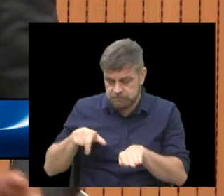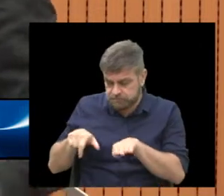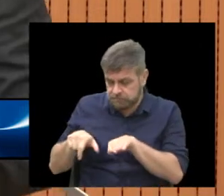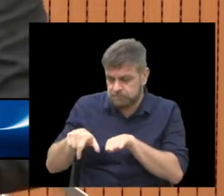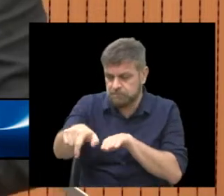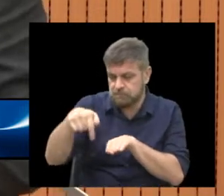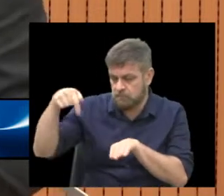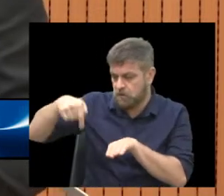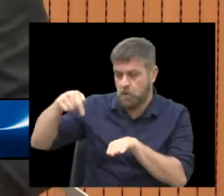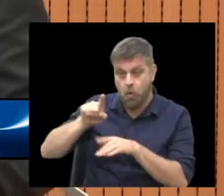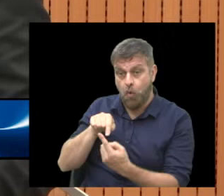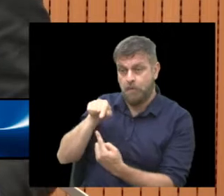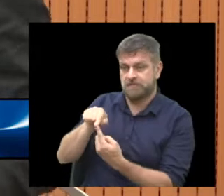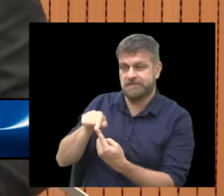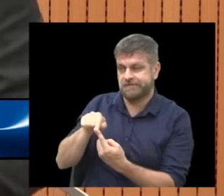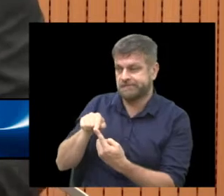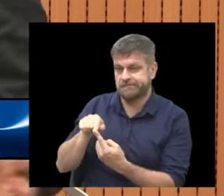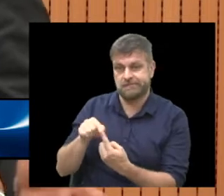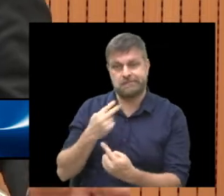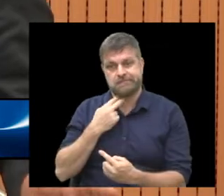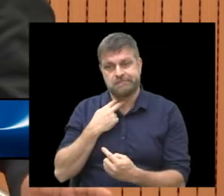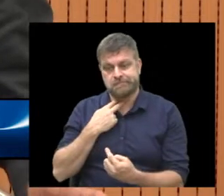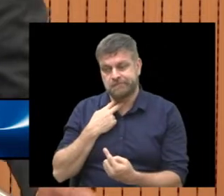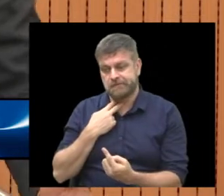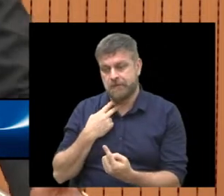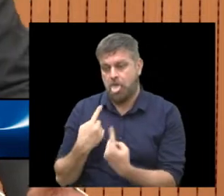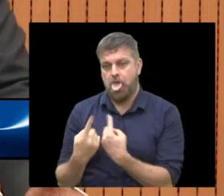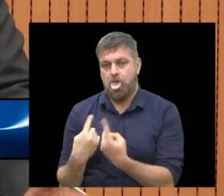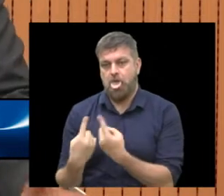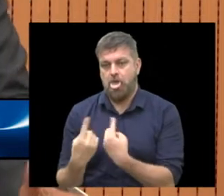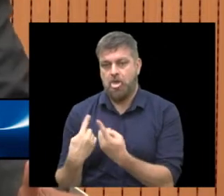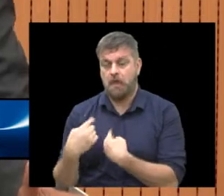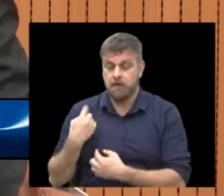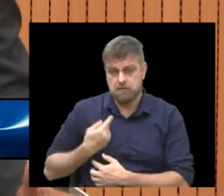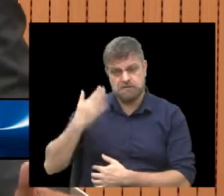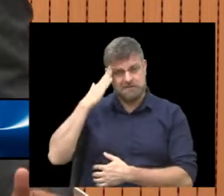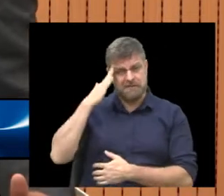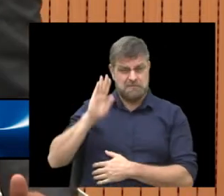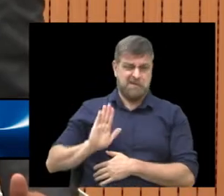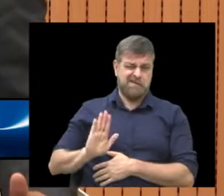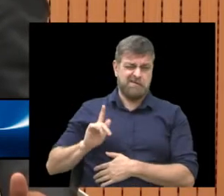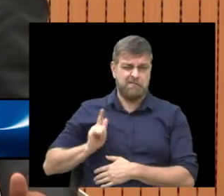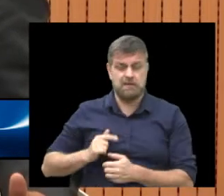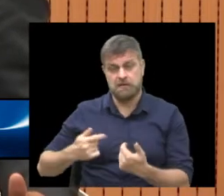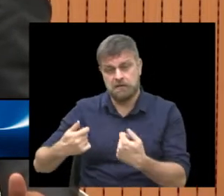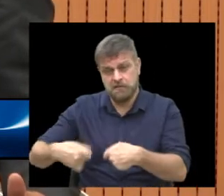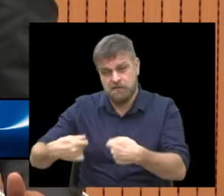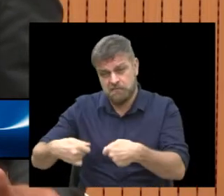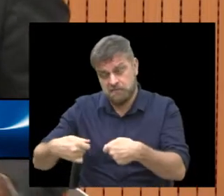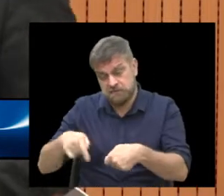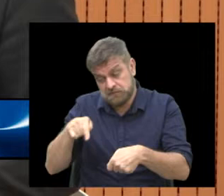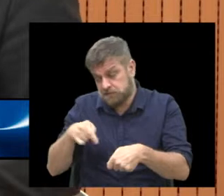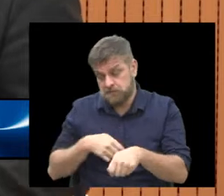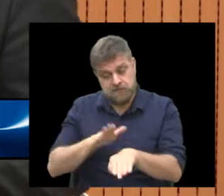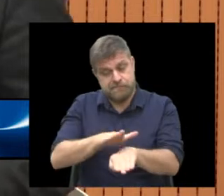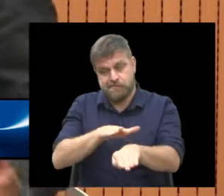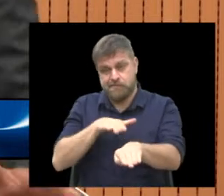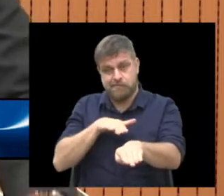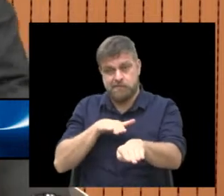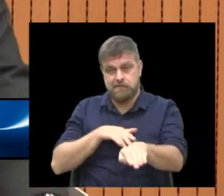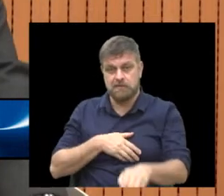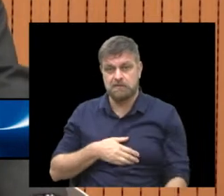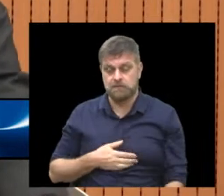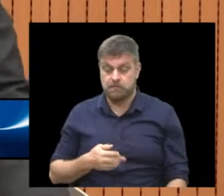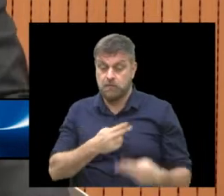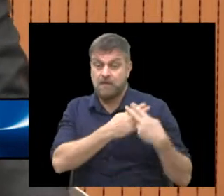acostamento não é para tráfego de veículos, isso nós sabemos disso. Mas, na necessidade, a autoridade de